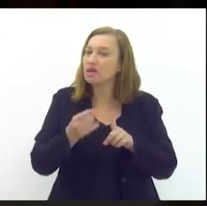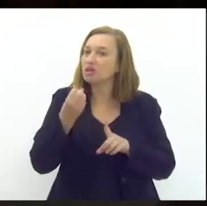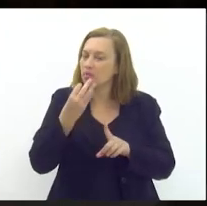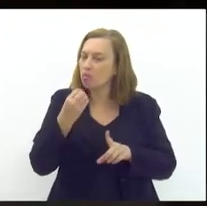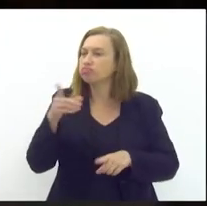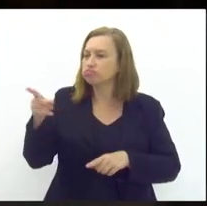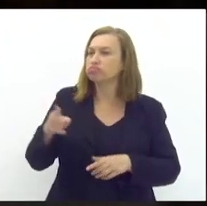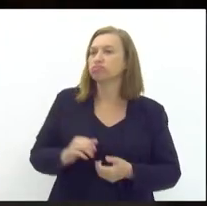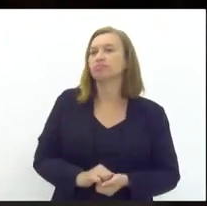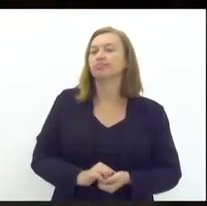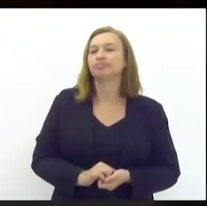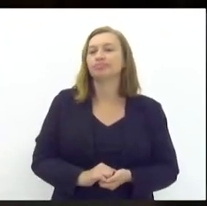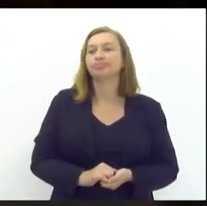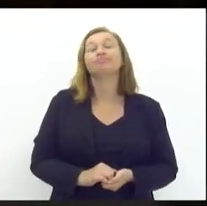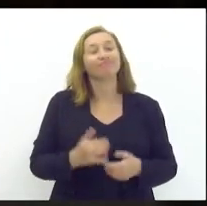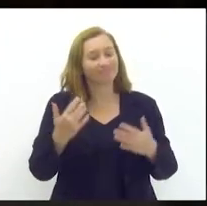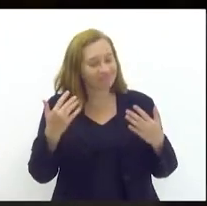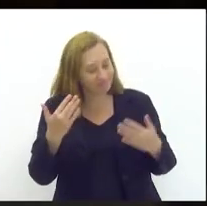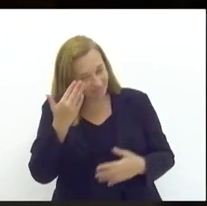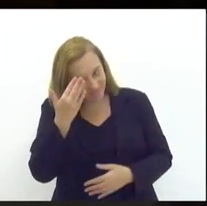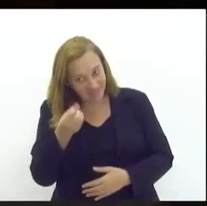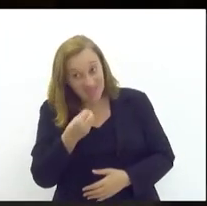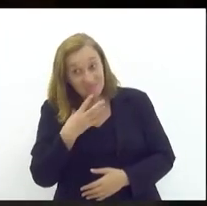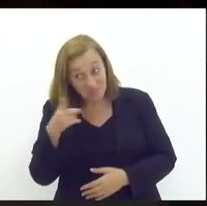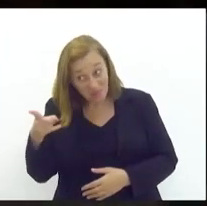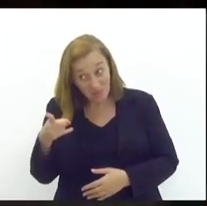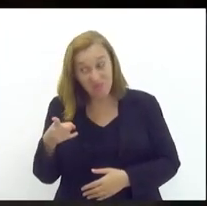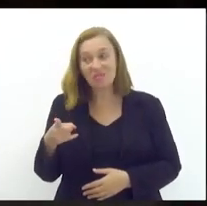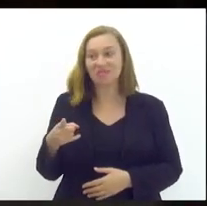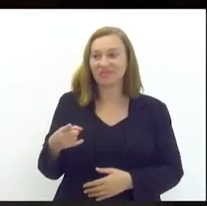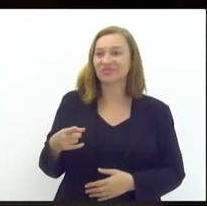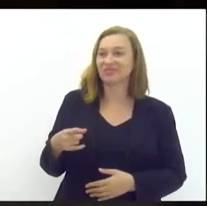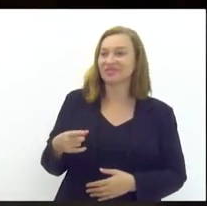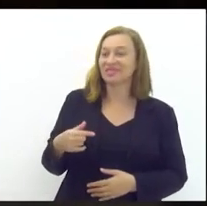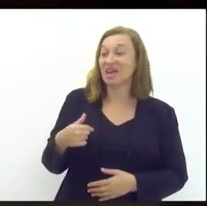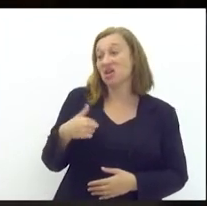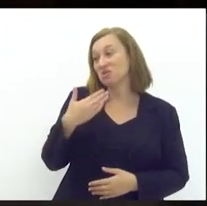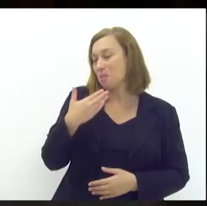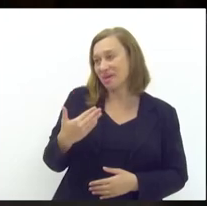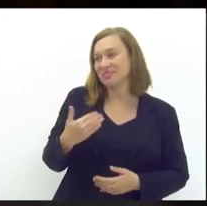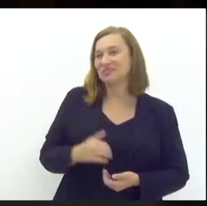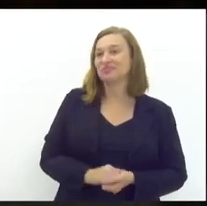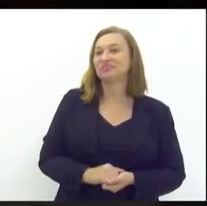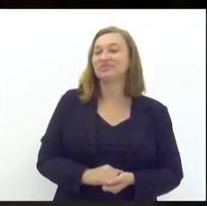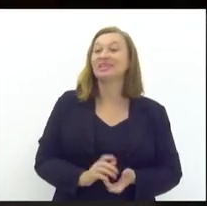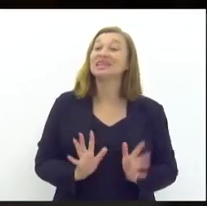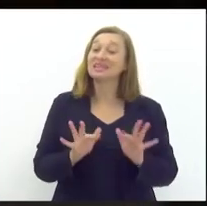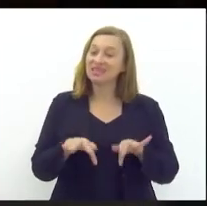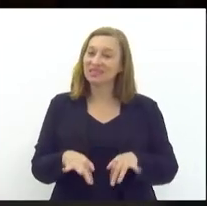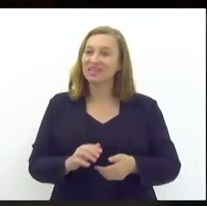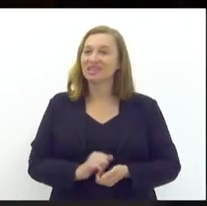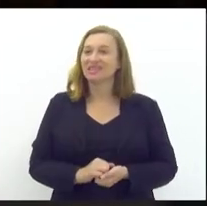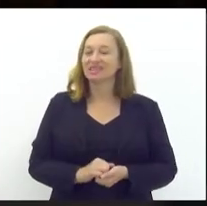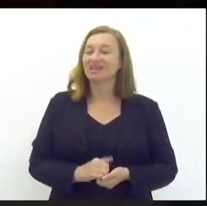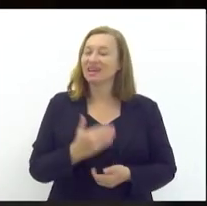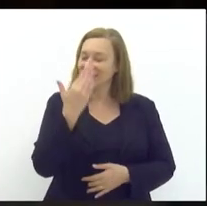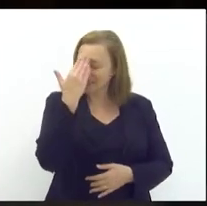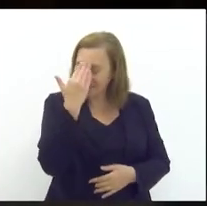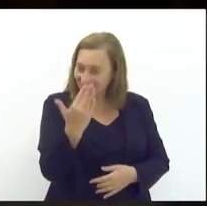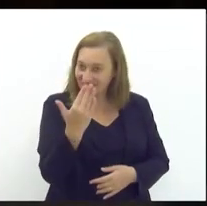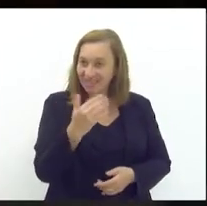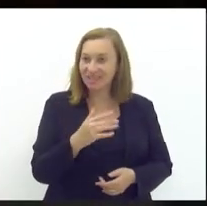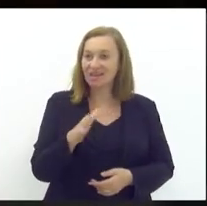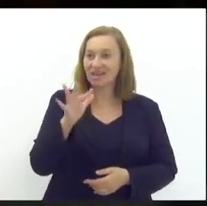isso Que bom que só dá essa ordem Porque eu só peço e finalmente agradecer